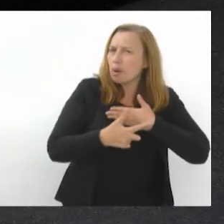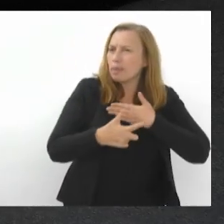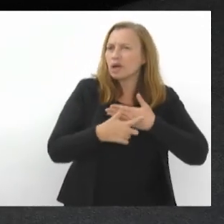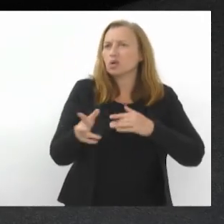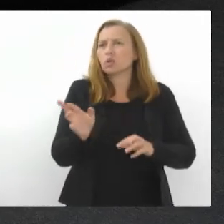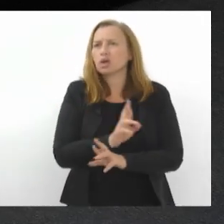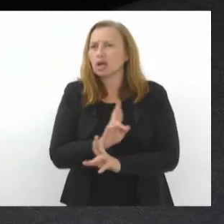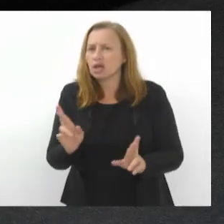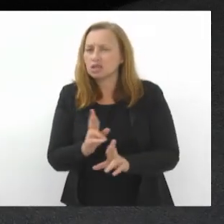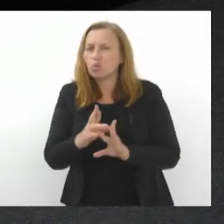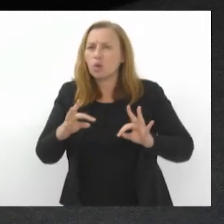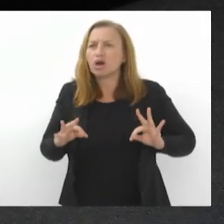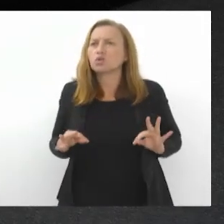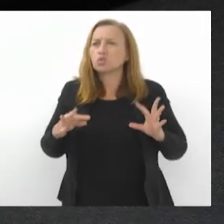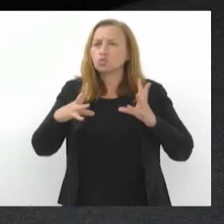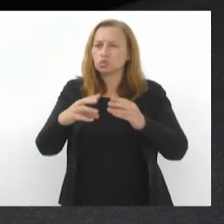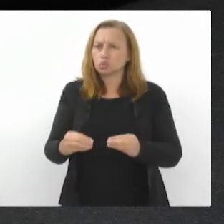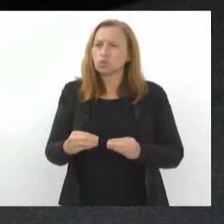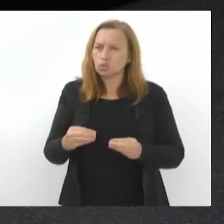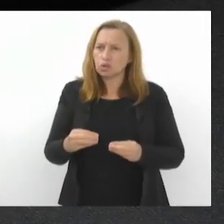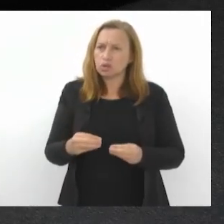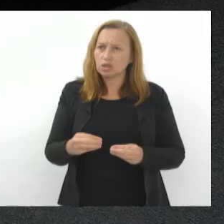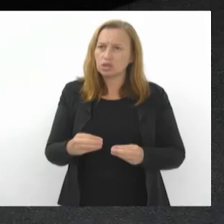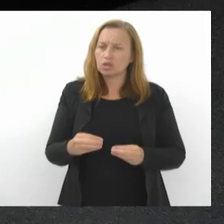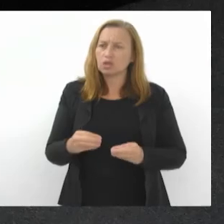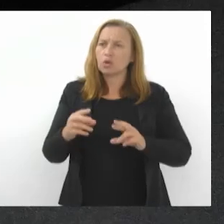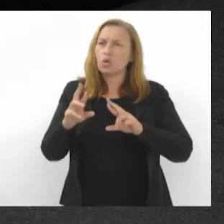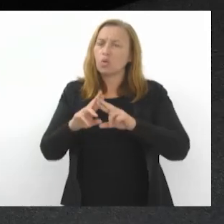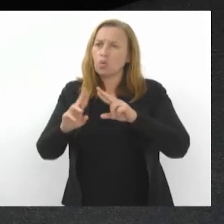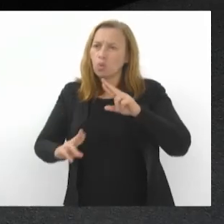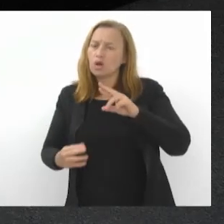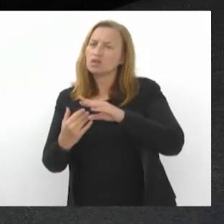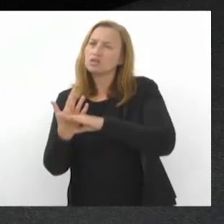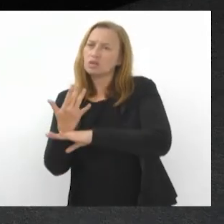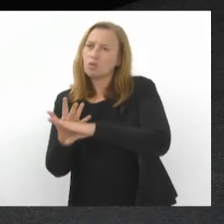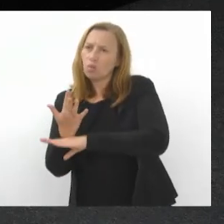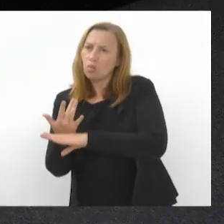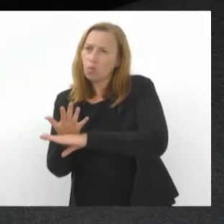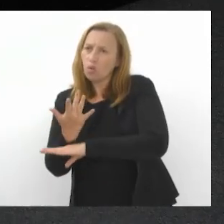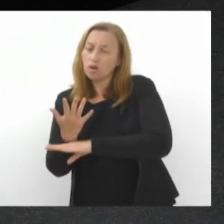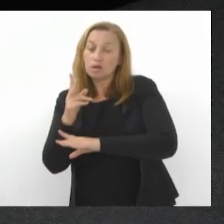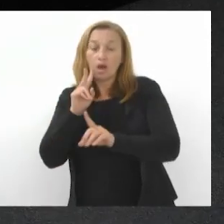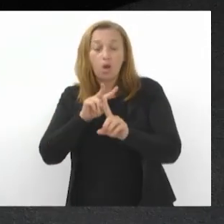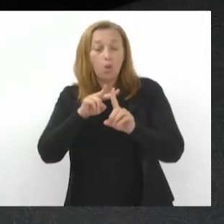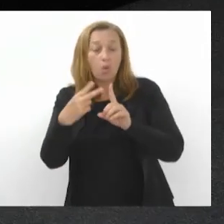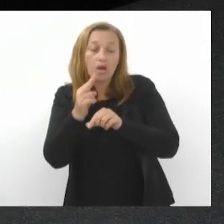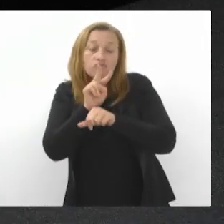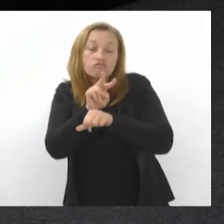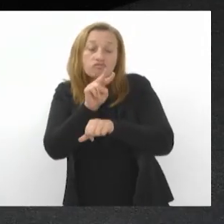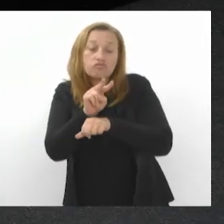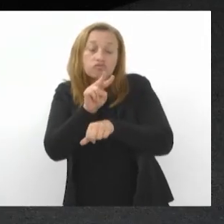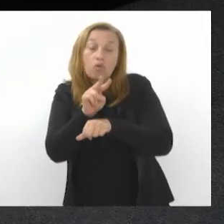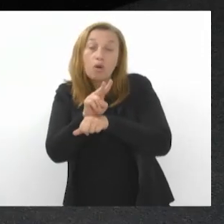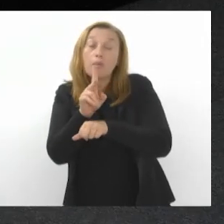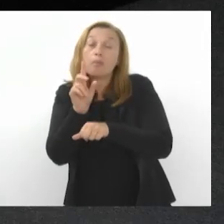relação, sobretudo, ao ENF e ao UERJ, é ser um olhar de vigilância para